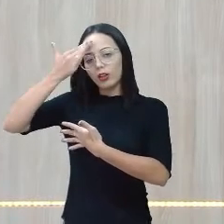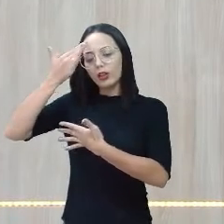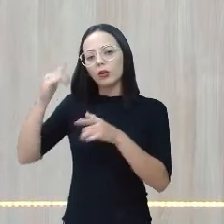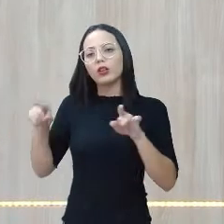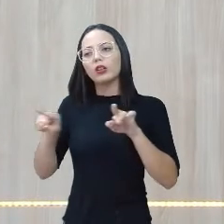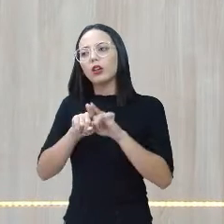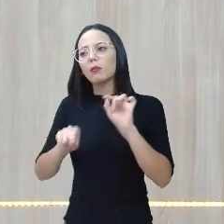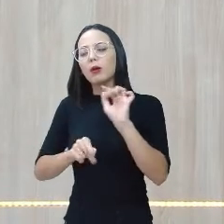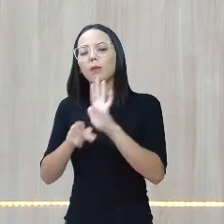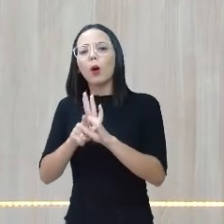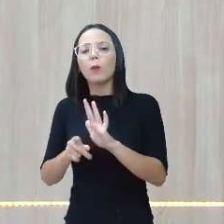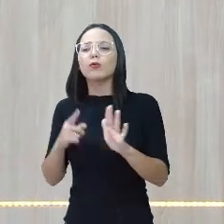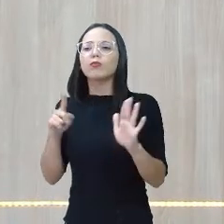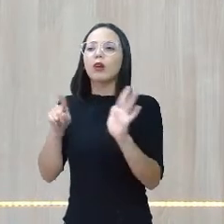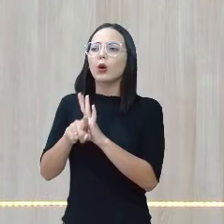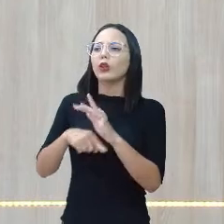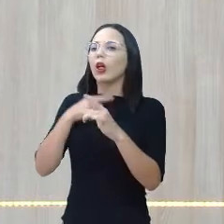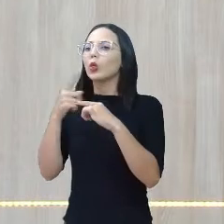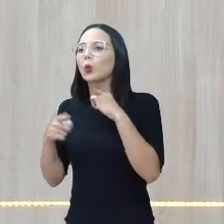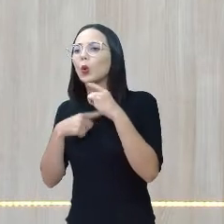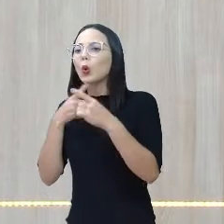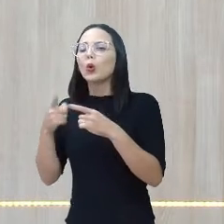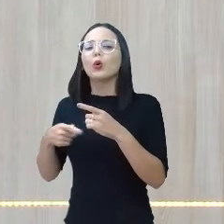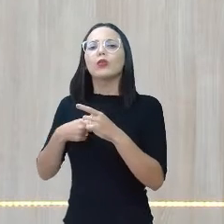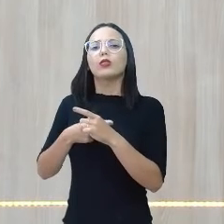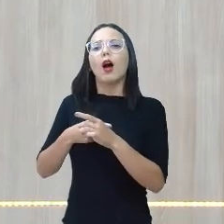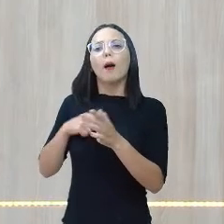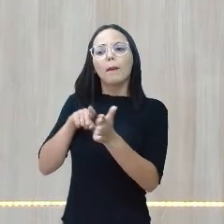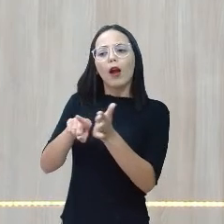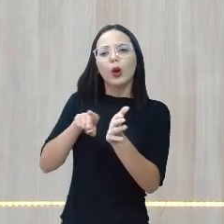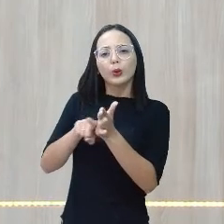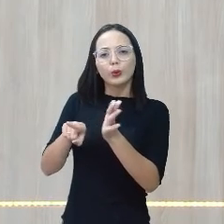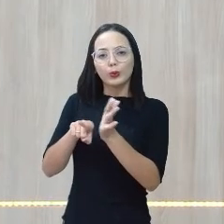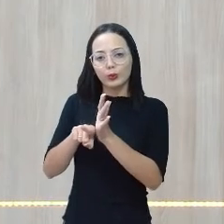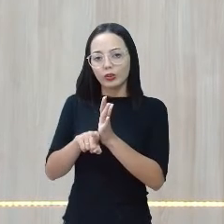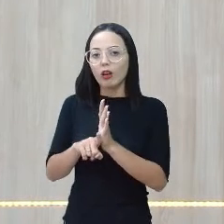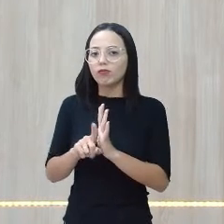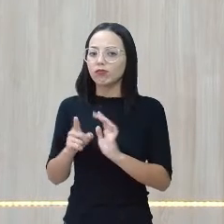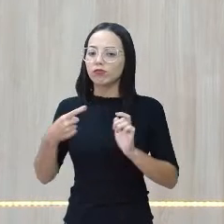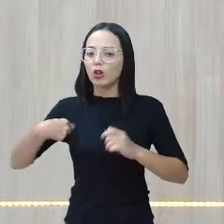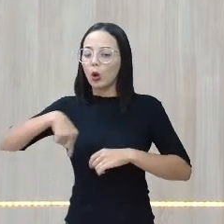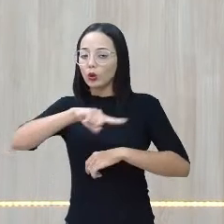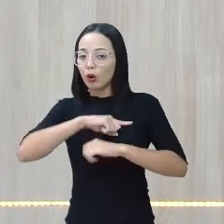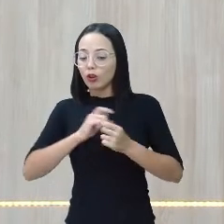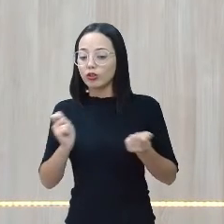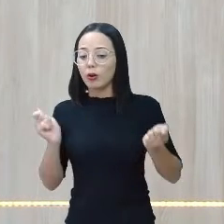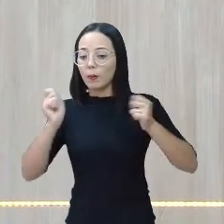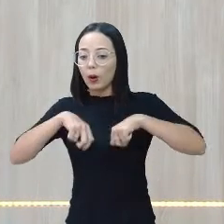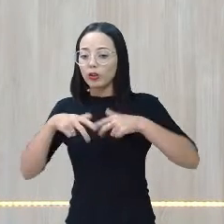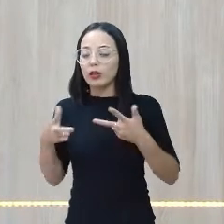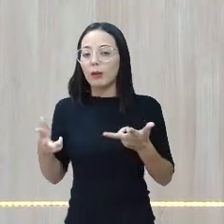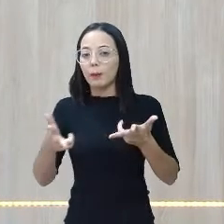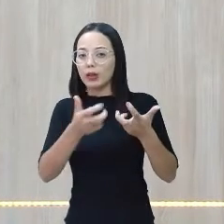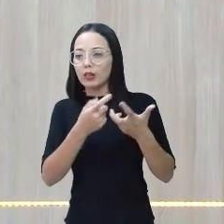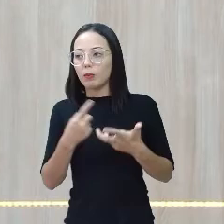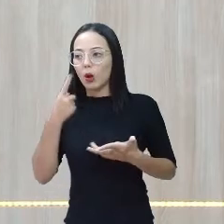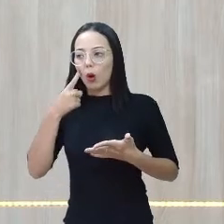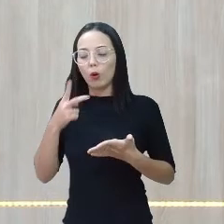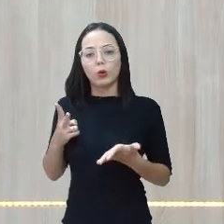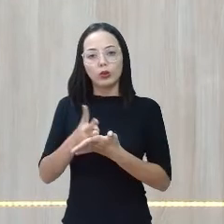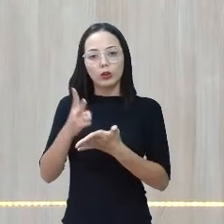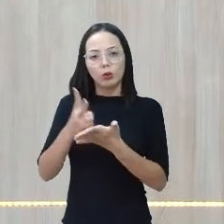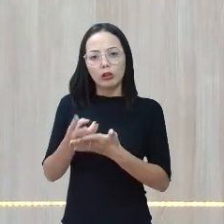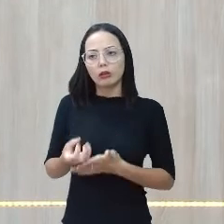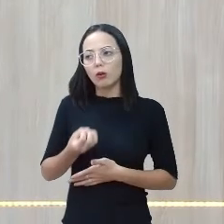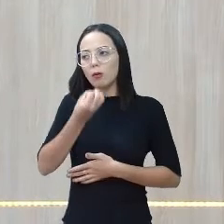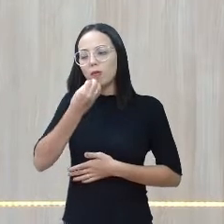jogar aí suas dúvidas, suas perguntas. Então, pode observar que ele está funcionando aqui, eu